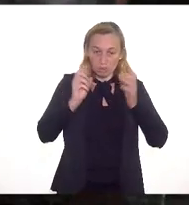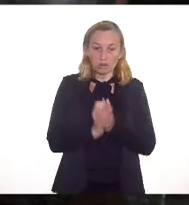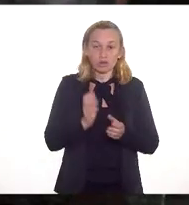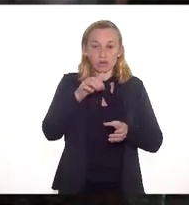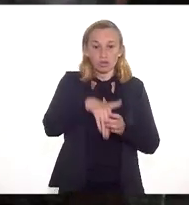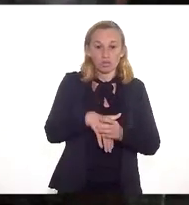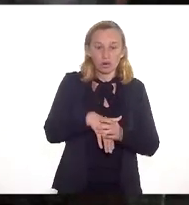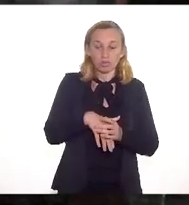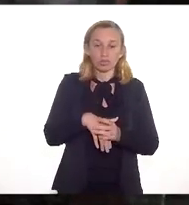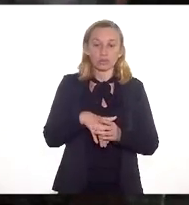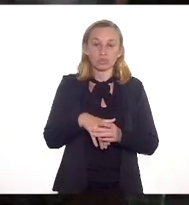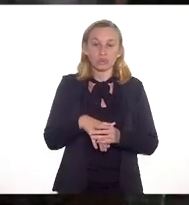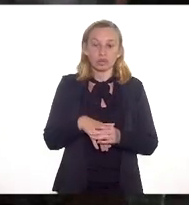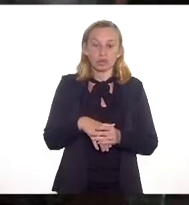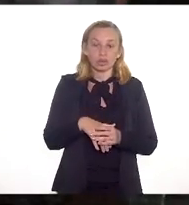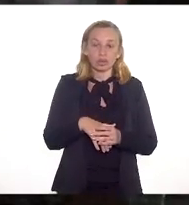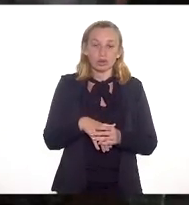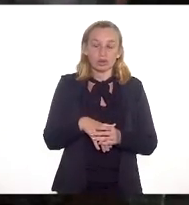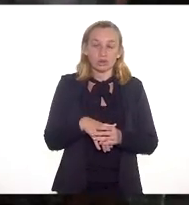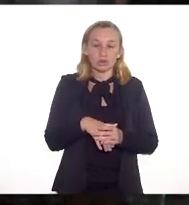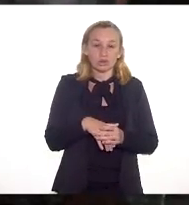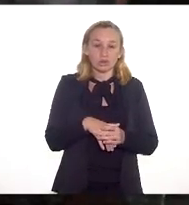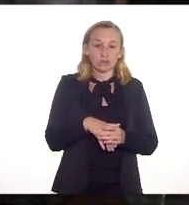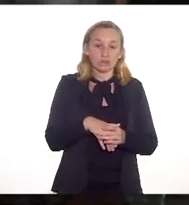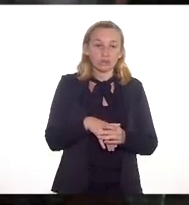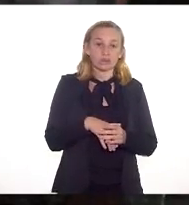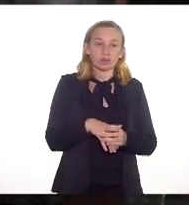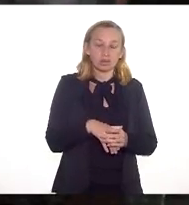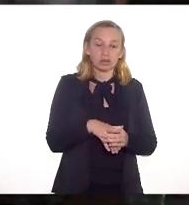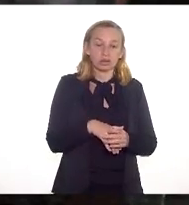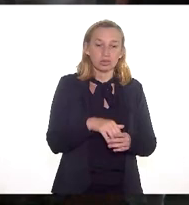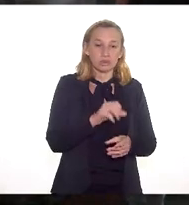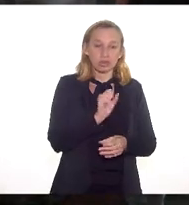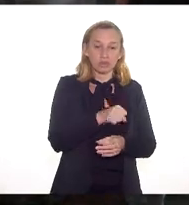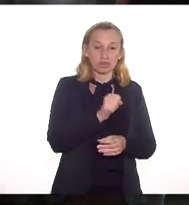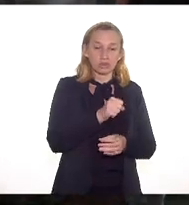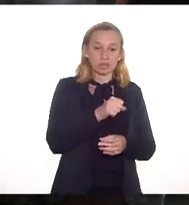parecer favorável e voto em separado foi retirado.